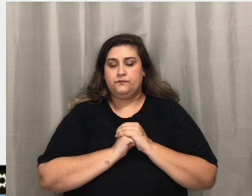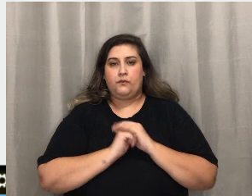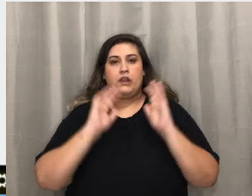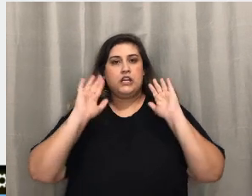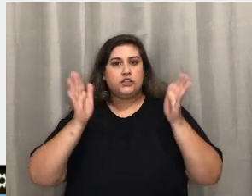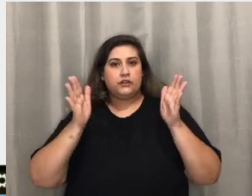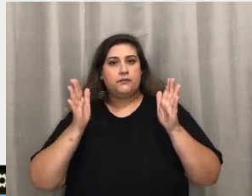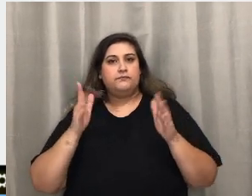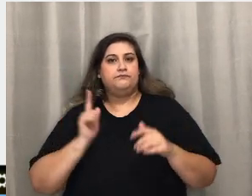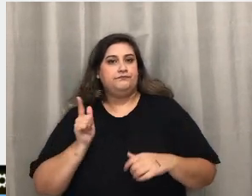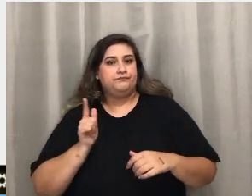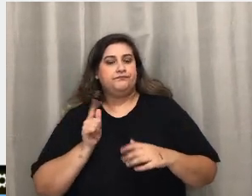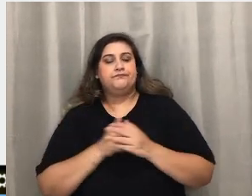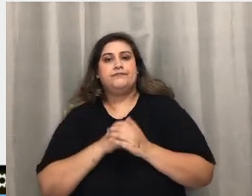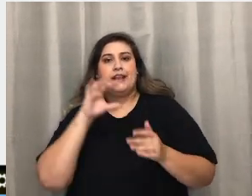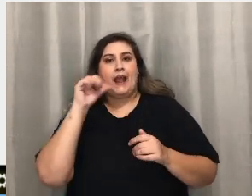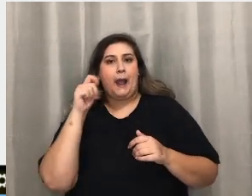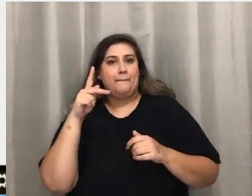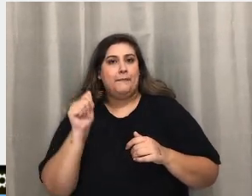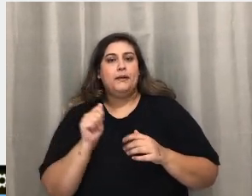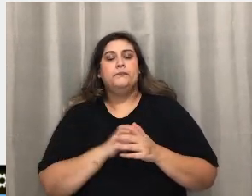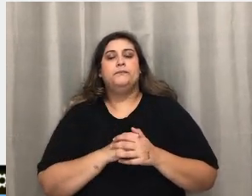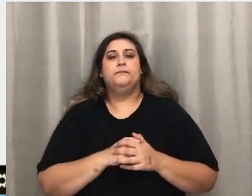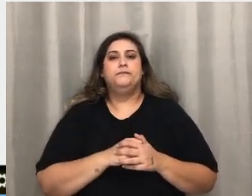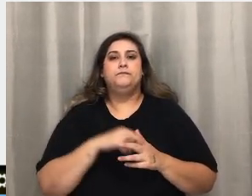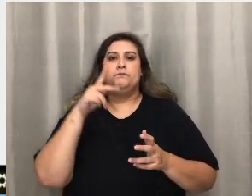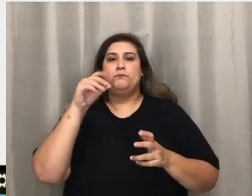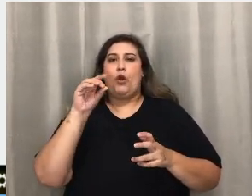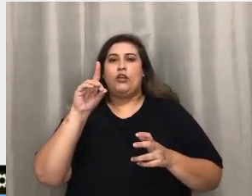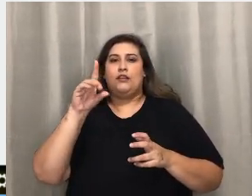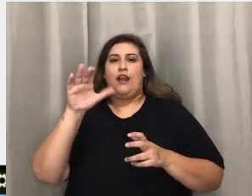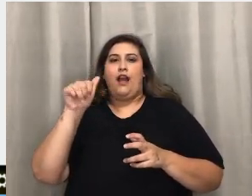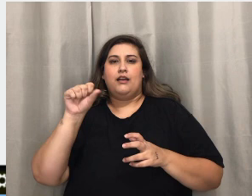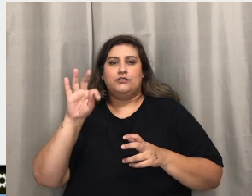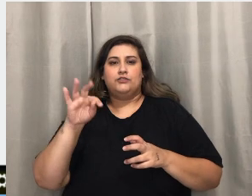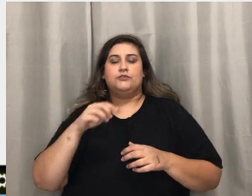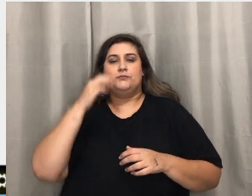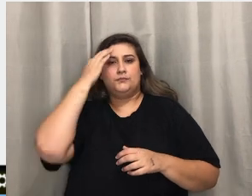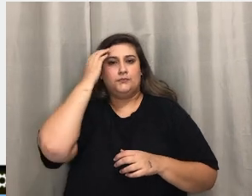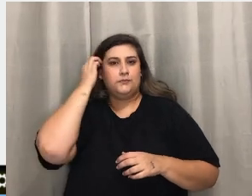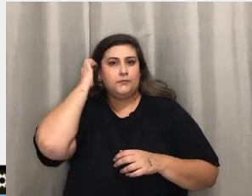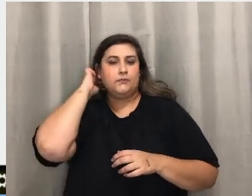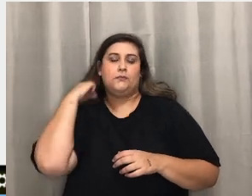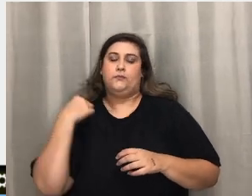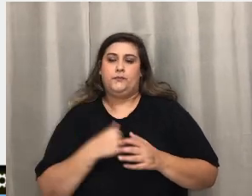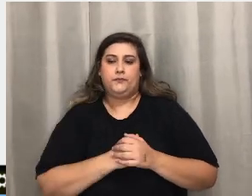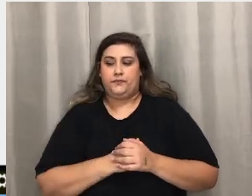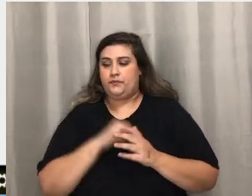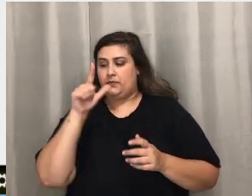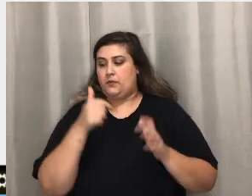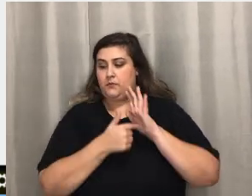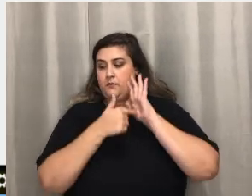Aqui já apareceu a nossa capa do nosso podcast. Depois de você ter configurado aqui a arte de capa